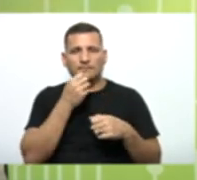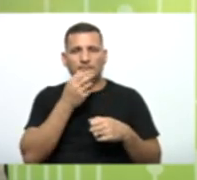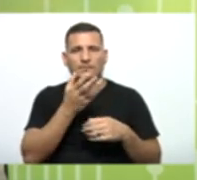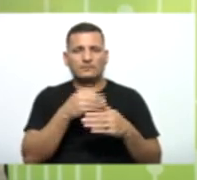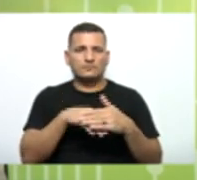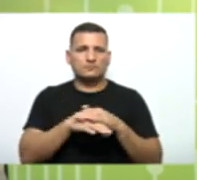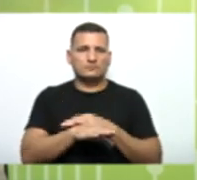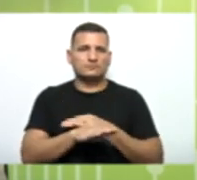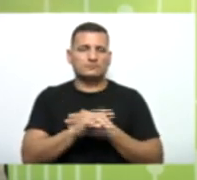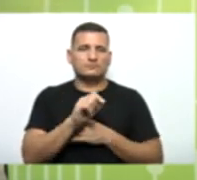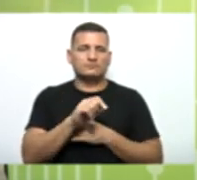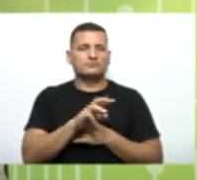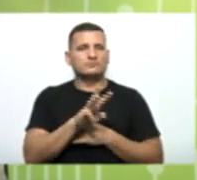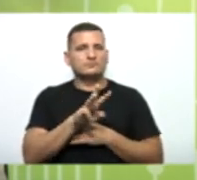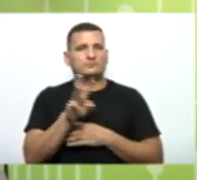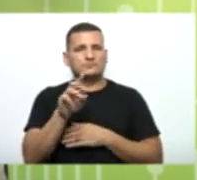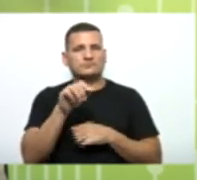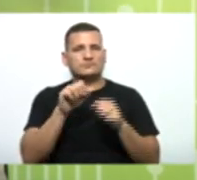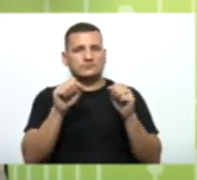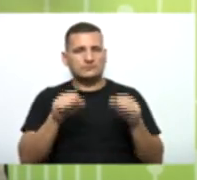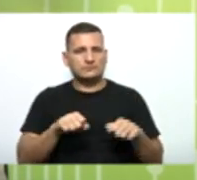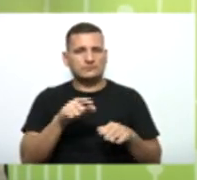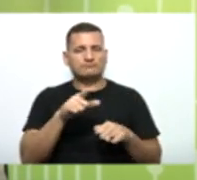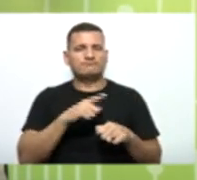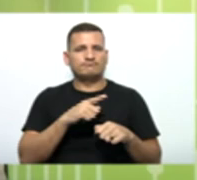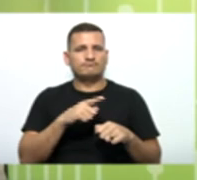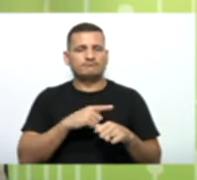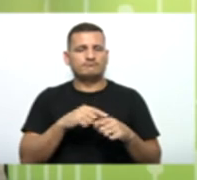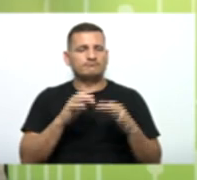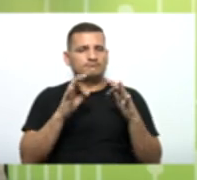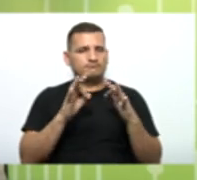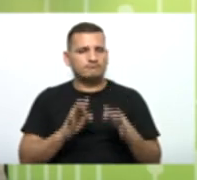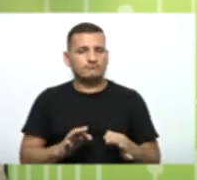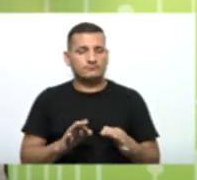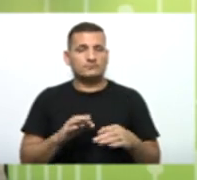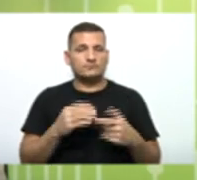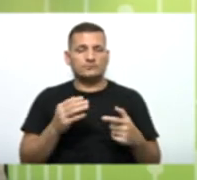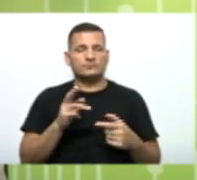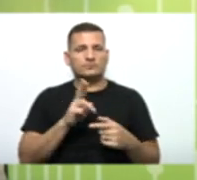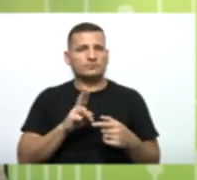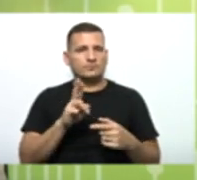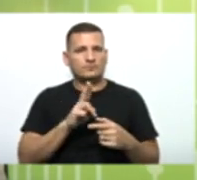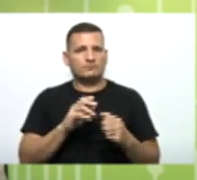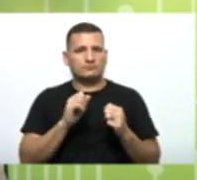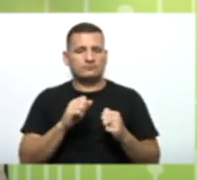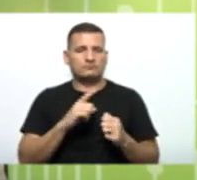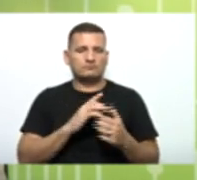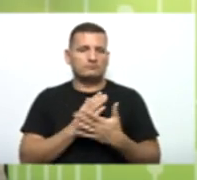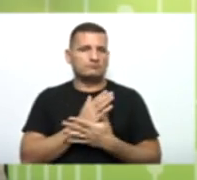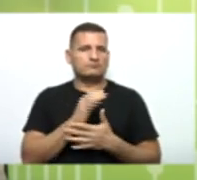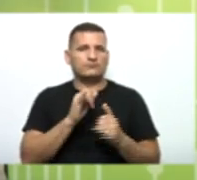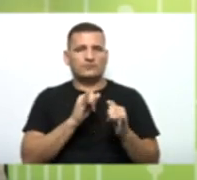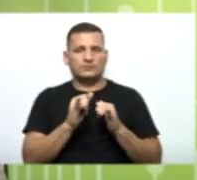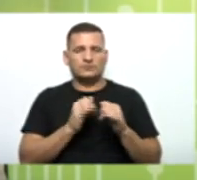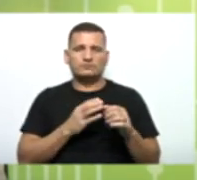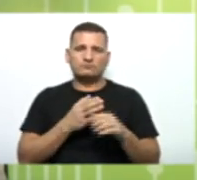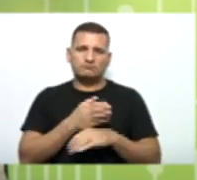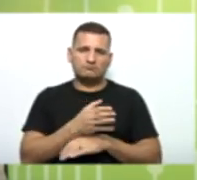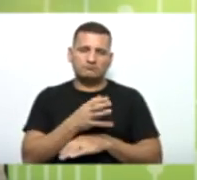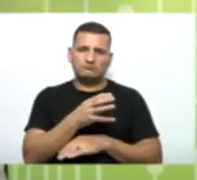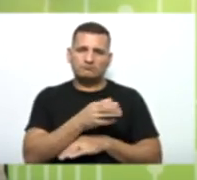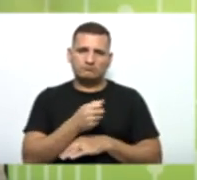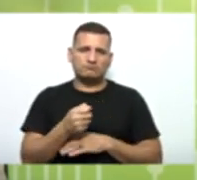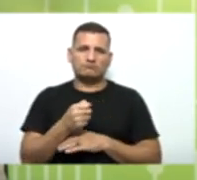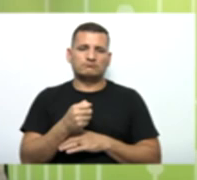que o site, para que o sistema funcione de maneira correta. Então, o usuário pode ter acesso a algumas informações que